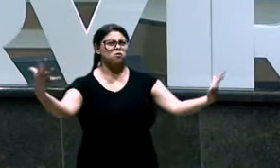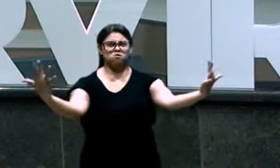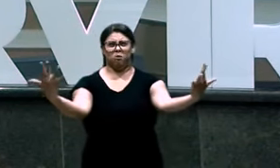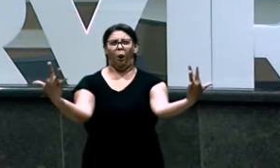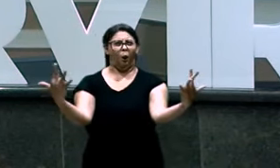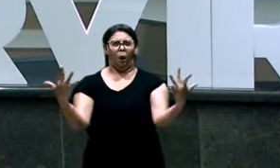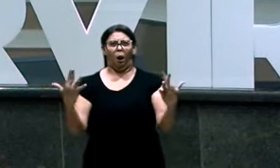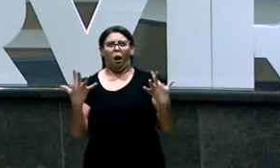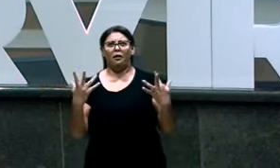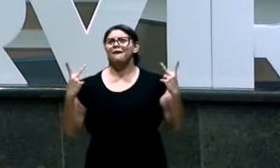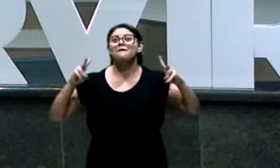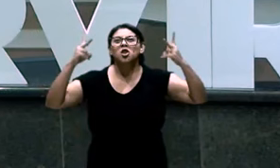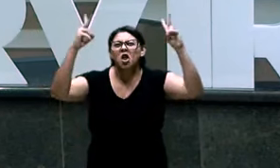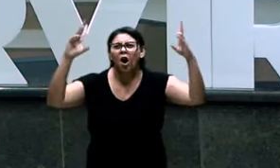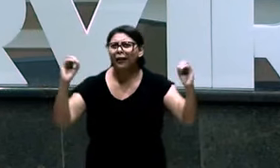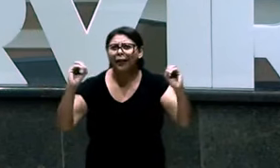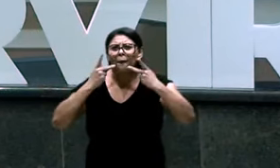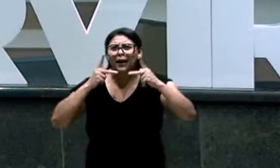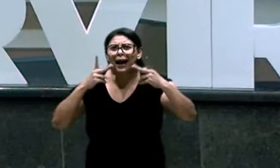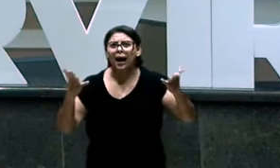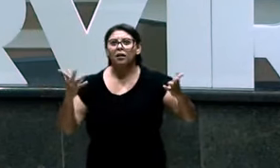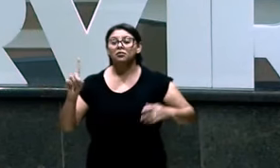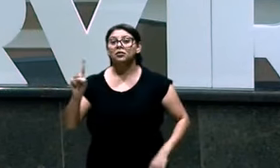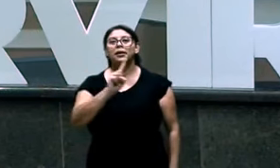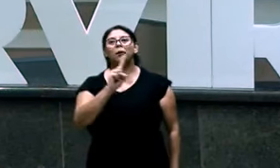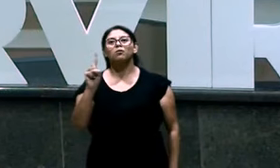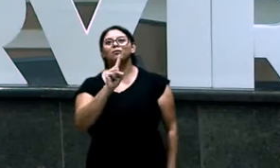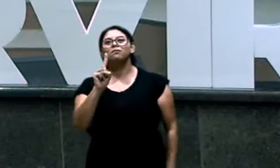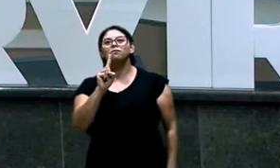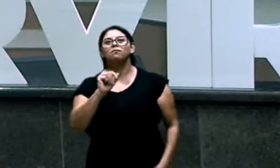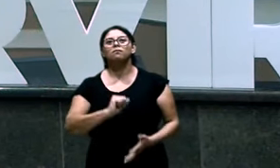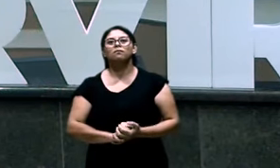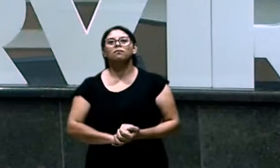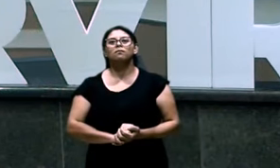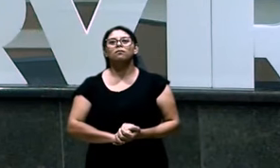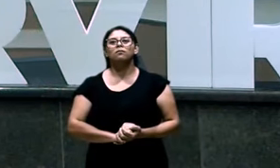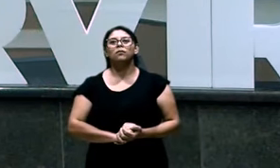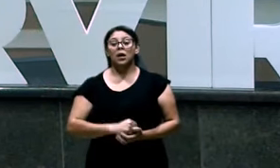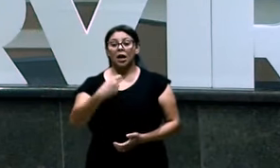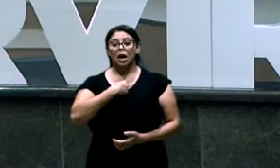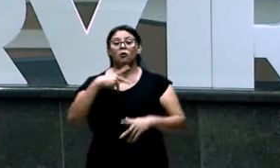vitória, fazer barulho, coisa nenhuma. Eu não vim trazer o chantilly do café, eu vim trazer o amargo.